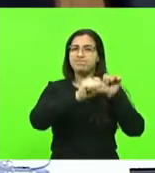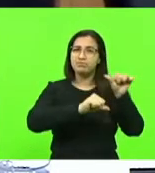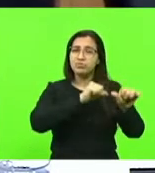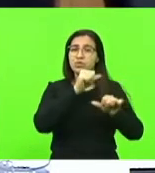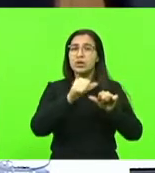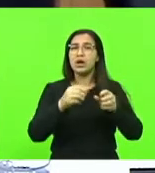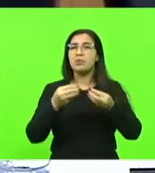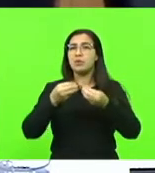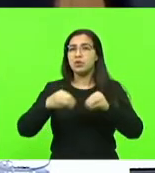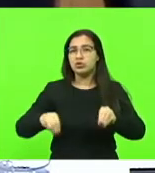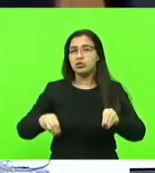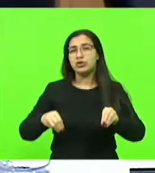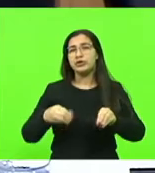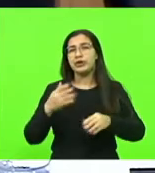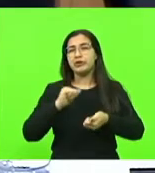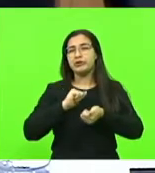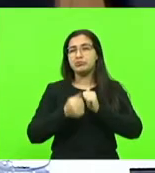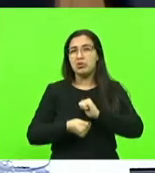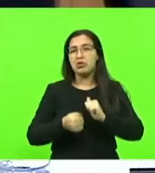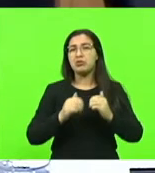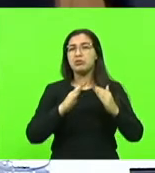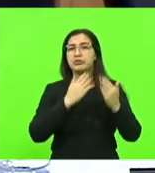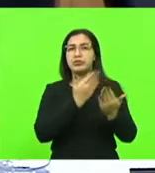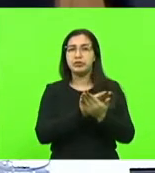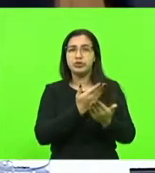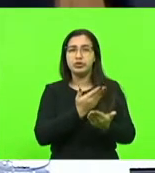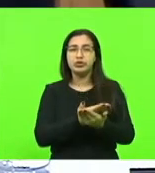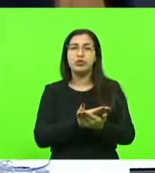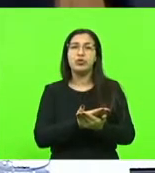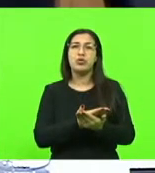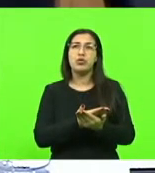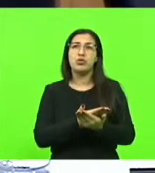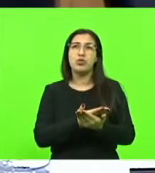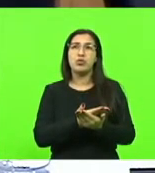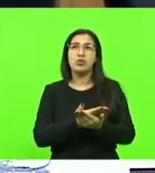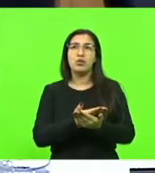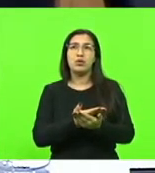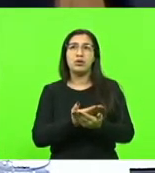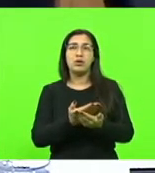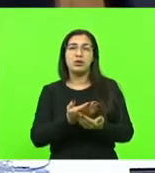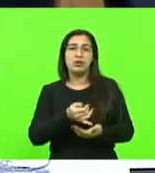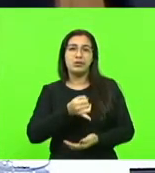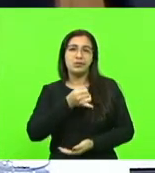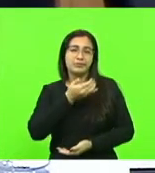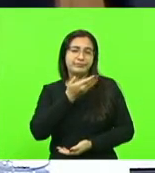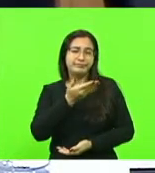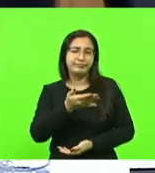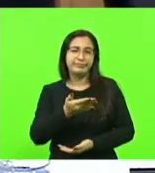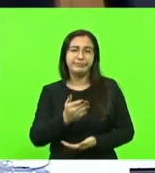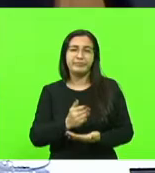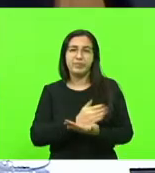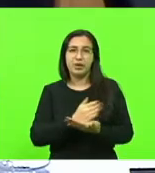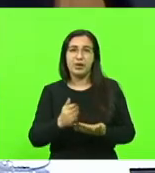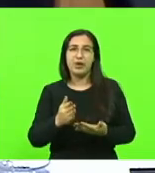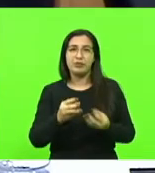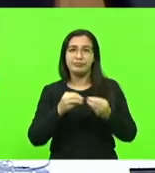prejudica a escola que iria receber uma quadra de grama sintética, por exemplo.